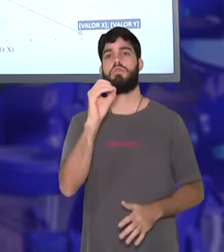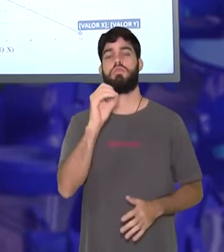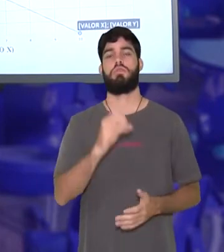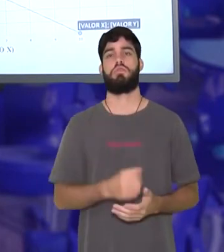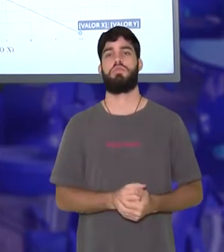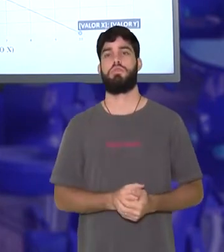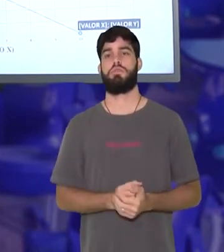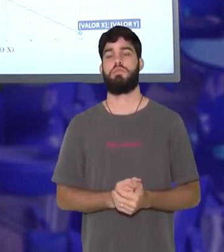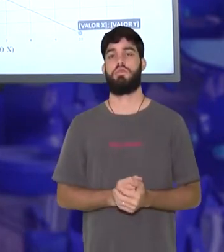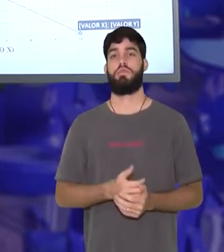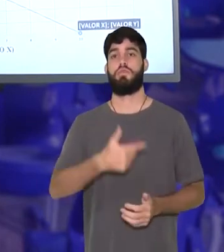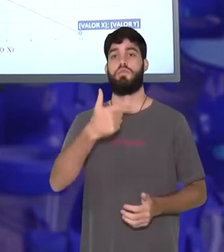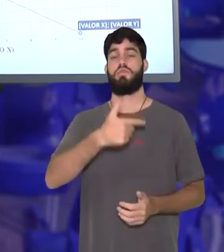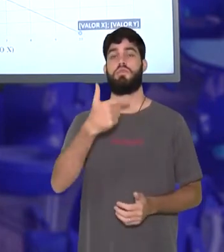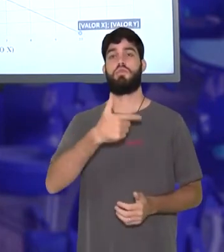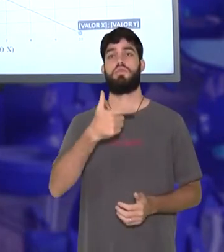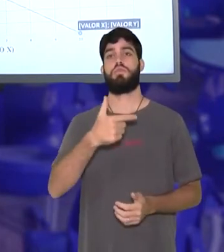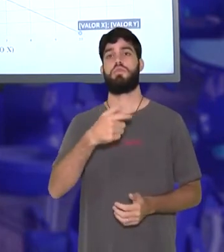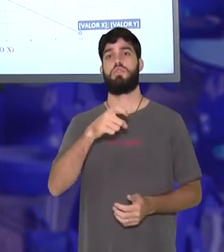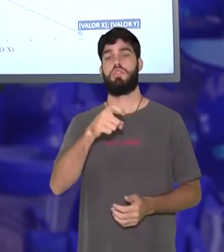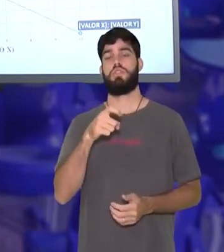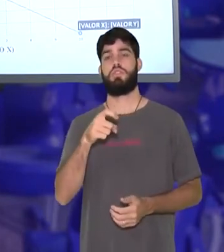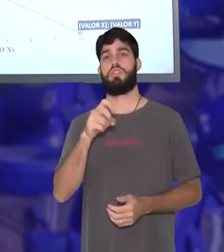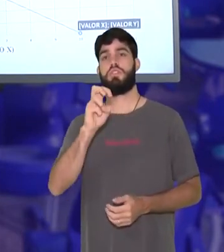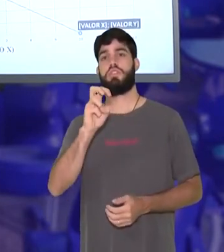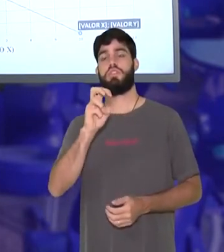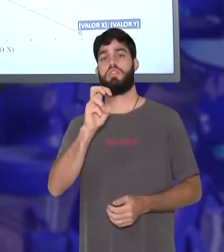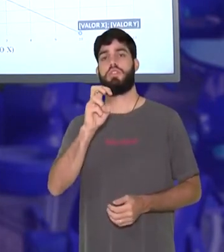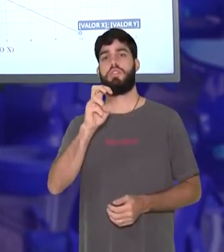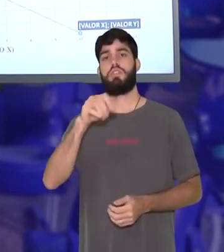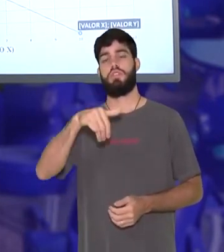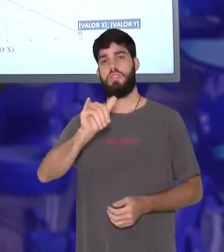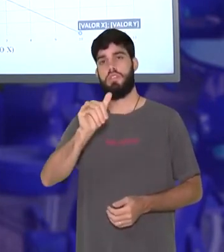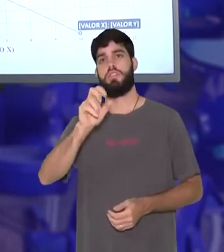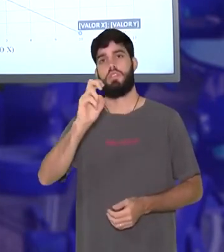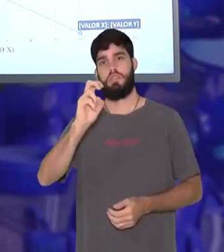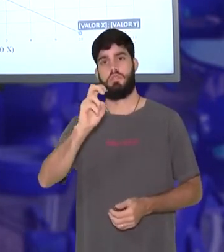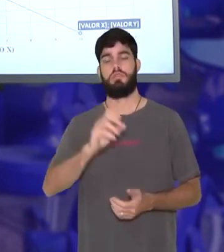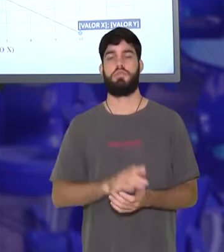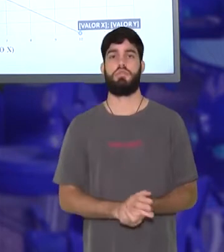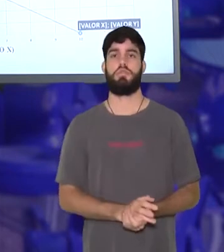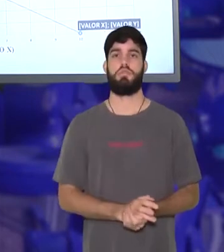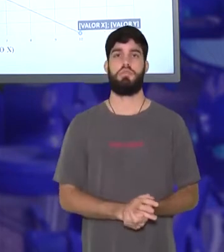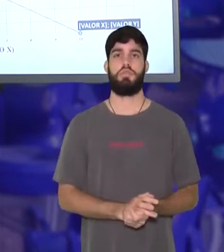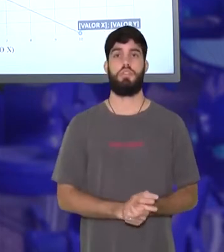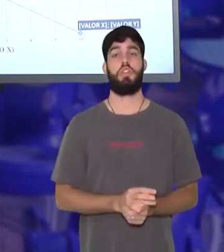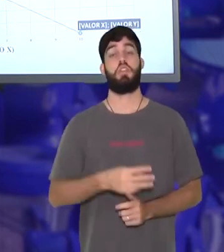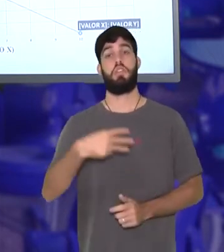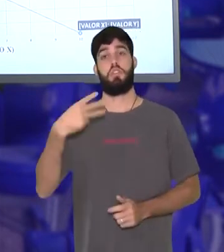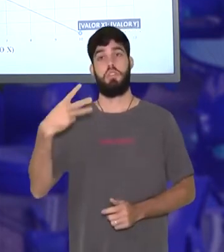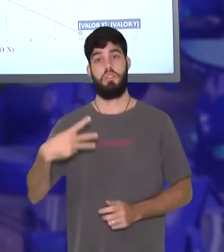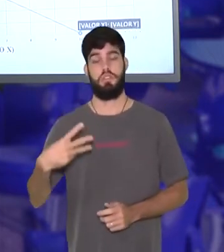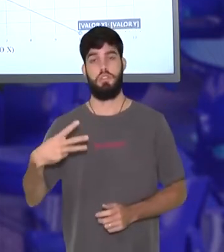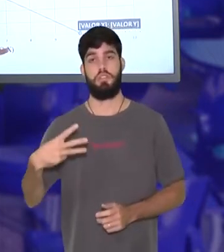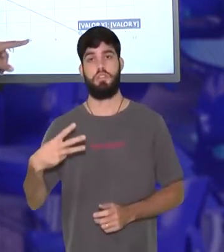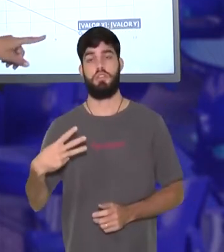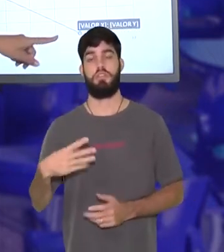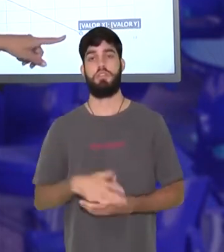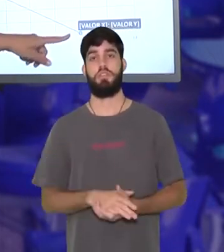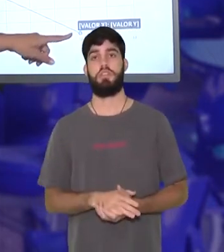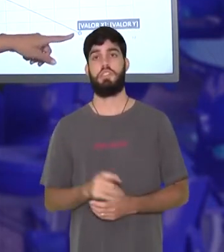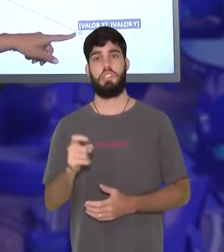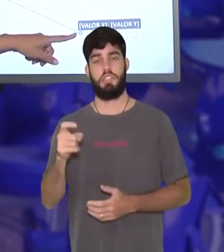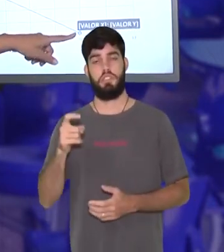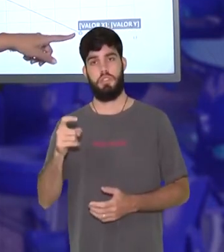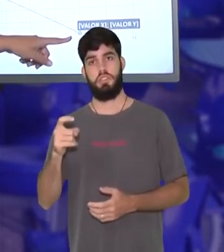no segundo. Nós temos x igual a y = 5 no terceiro. Nós